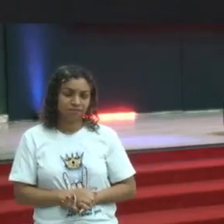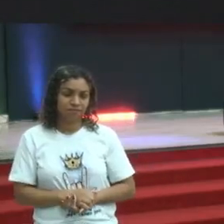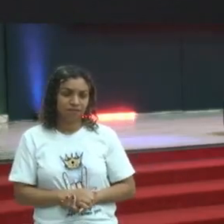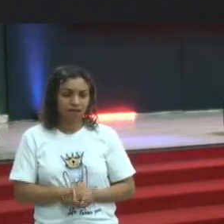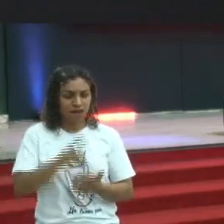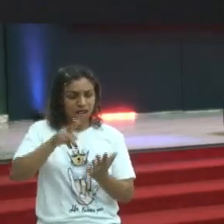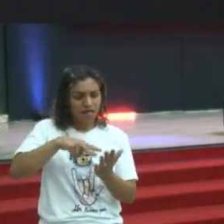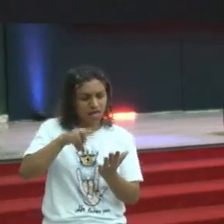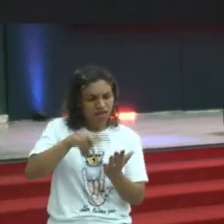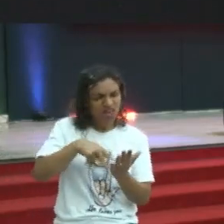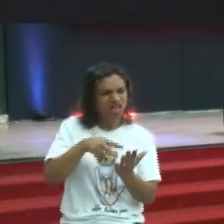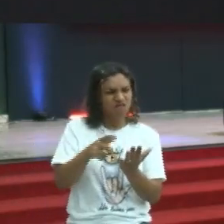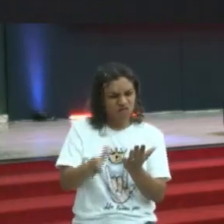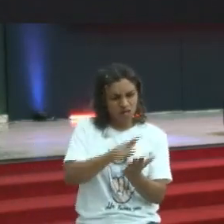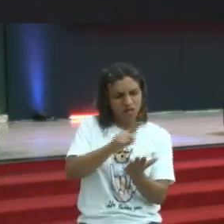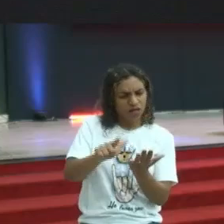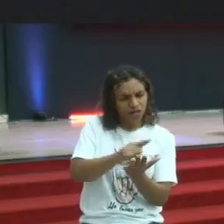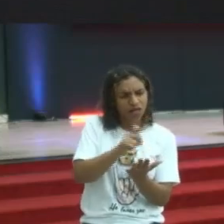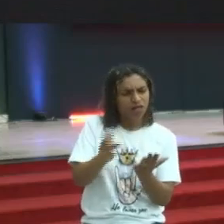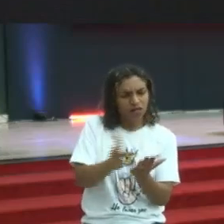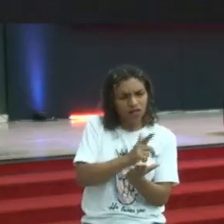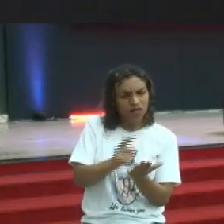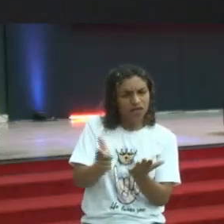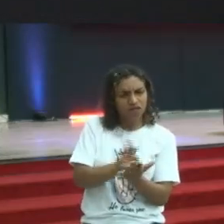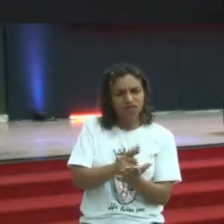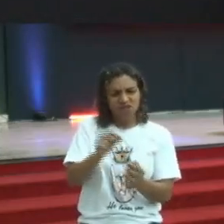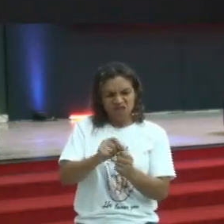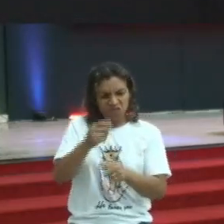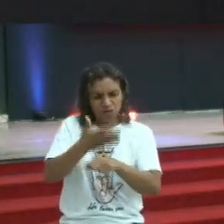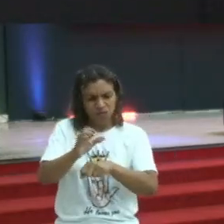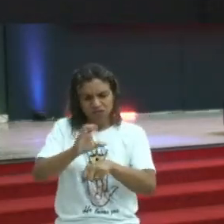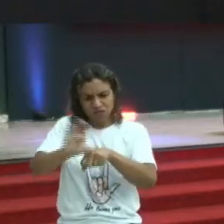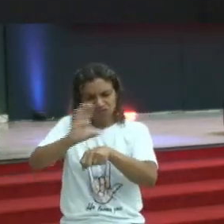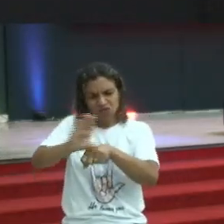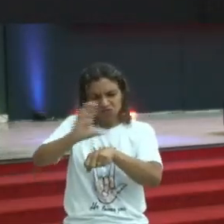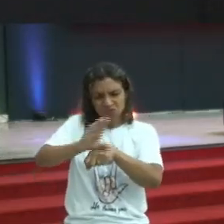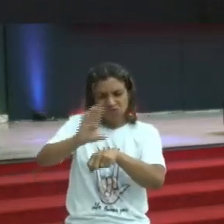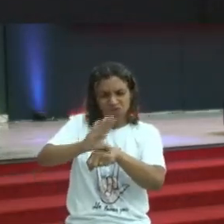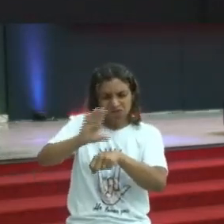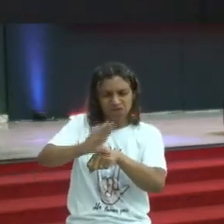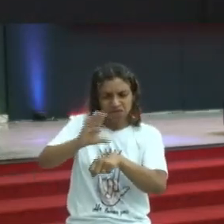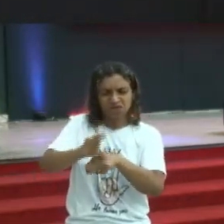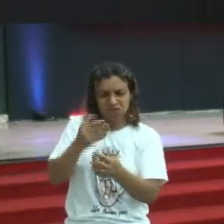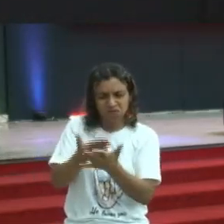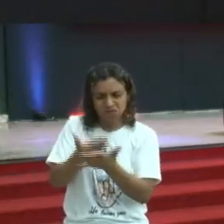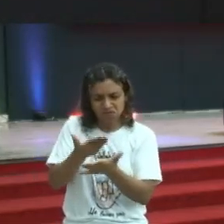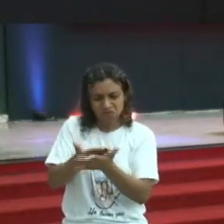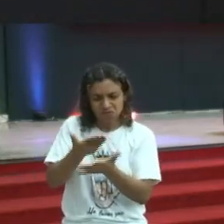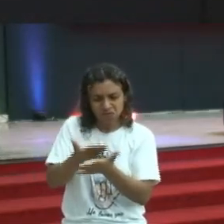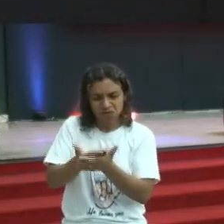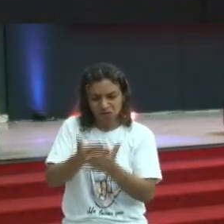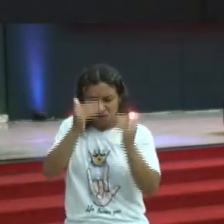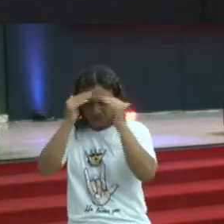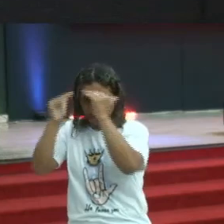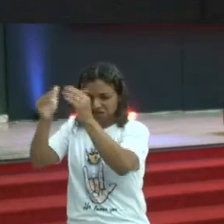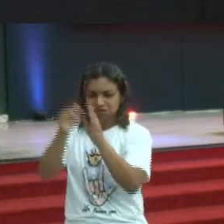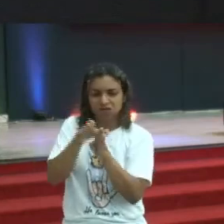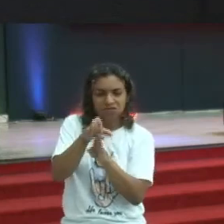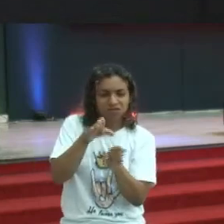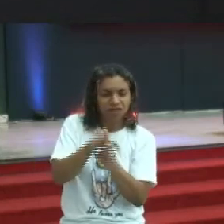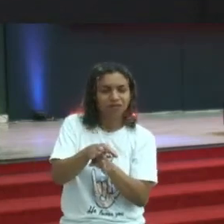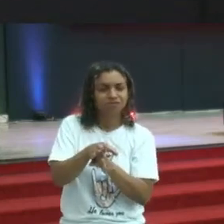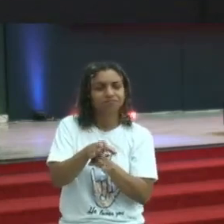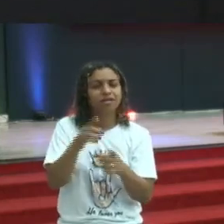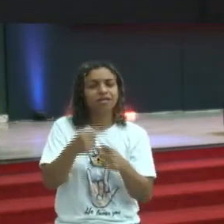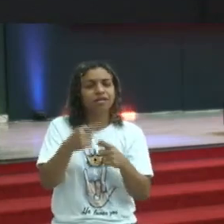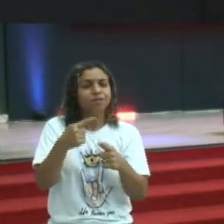Leio livros, faço cursos, sigo conselhos, e por